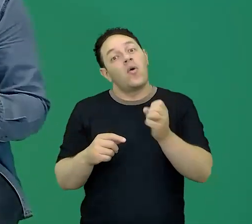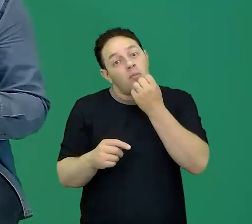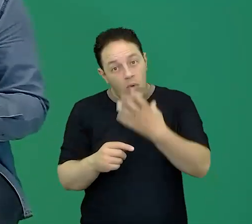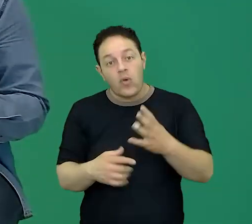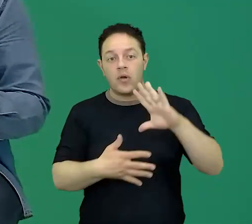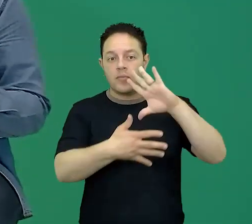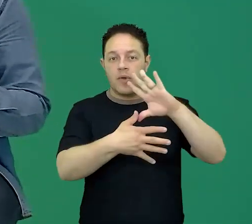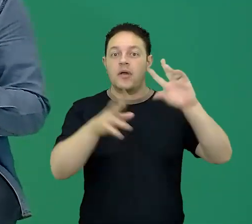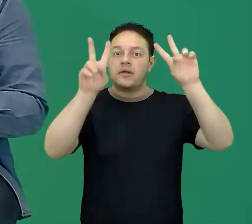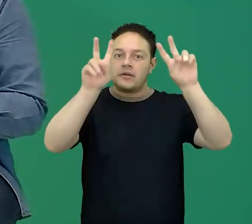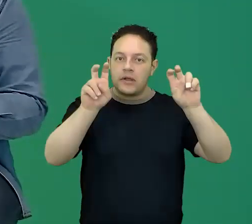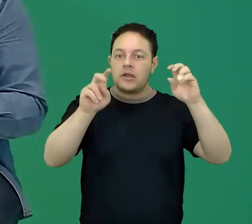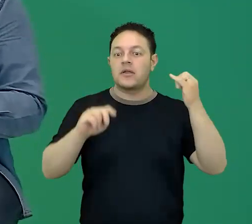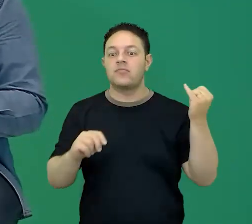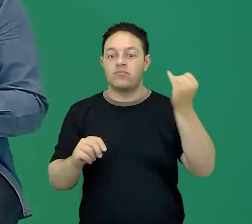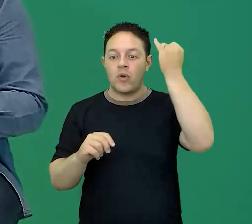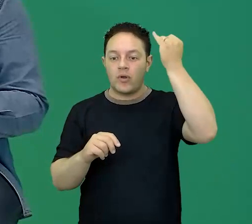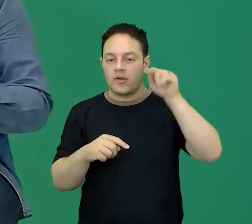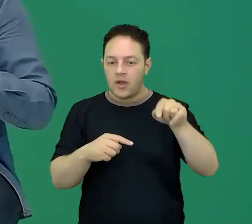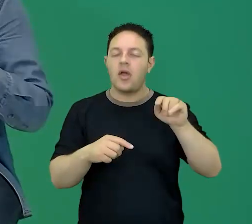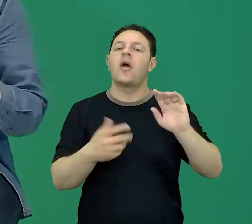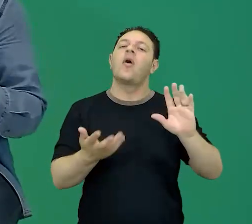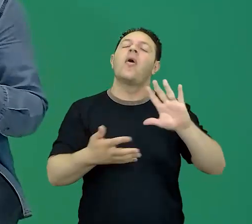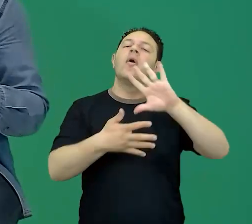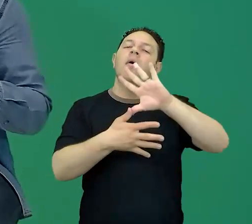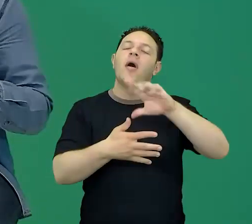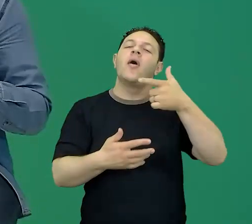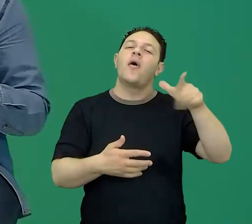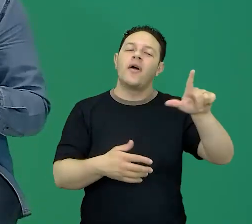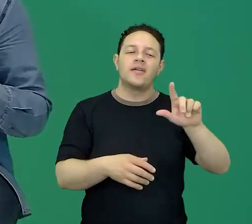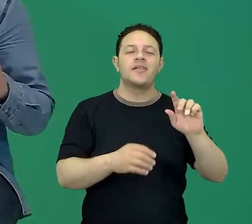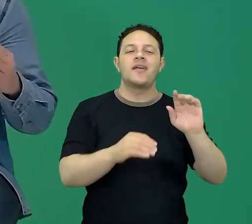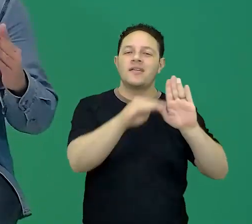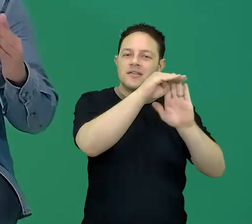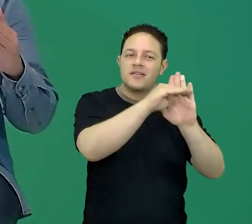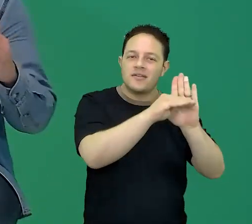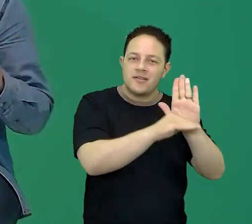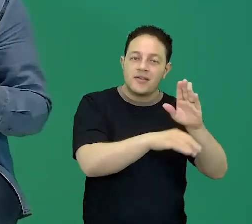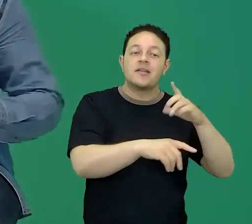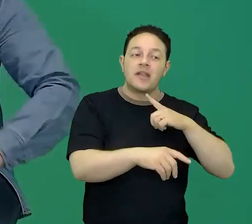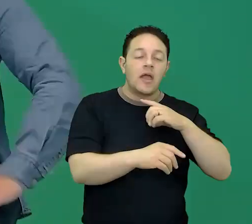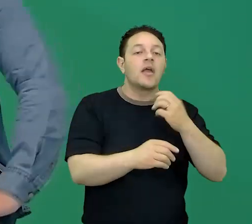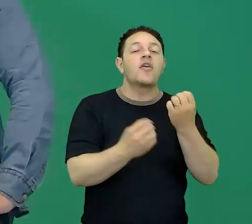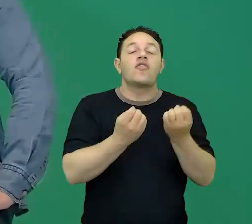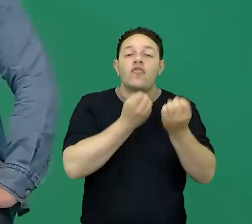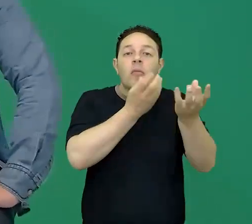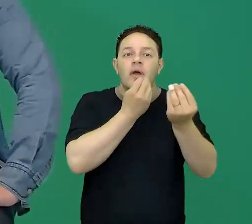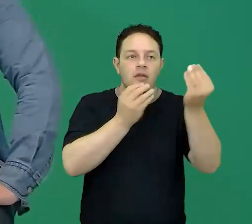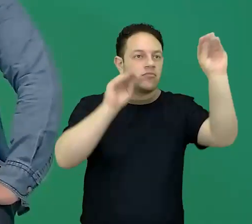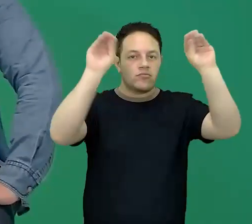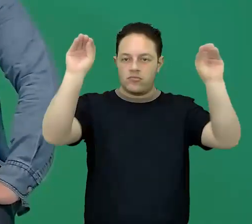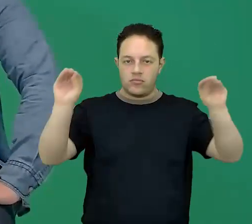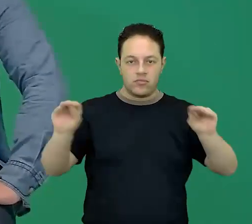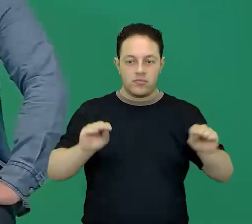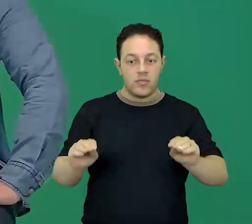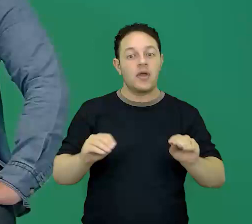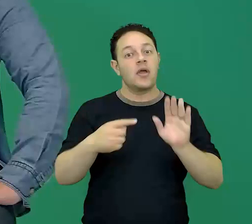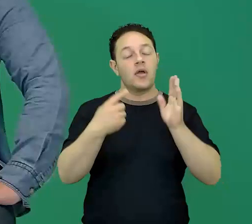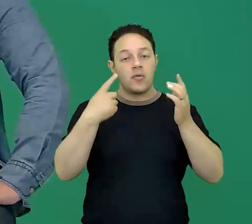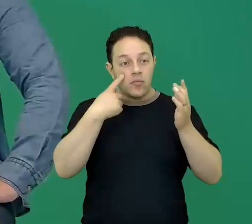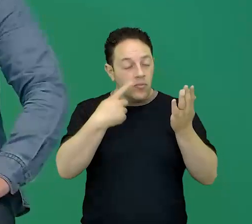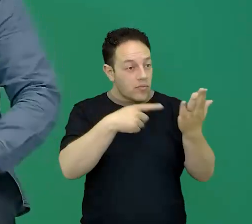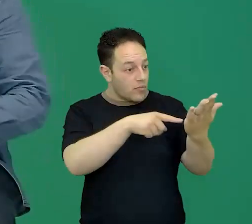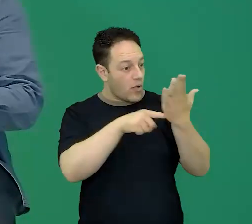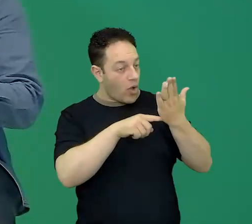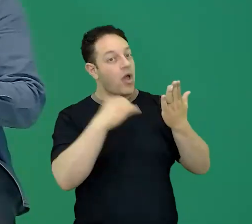mapas temáticos, os mapas sistemáticos, que eles tenham todas as informações que eu passei para vocês agora,